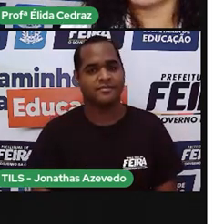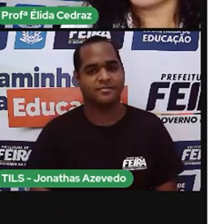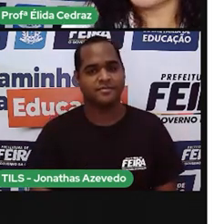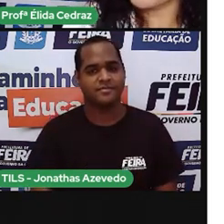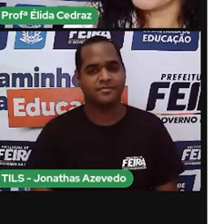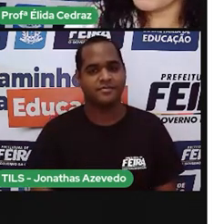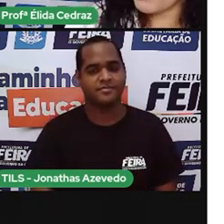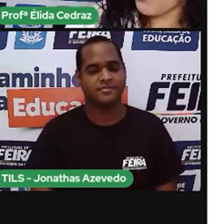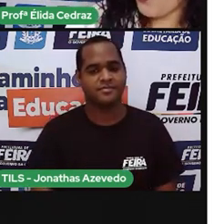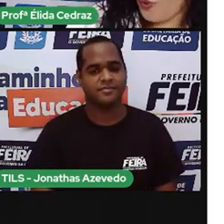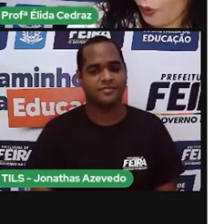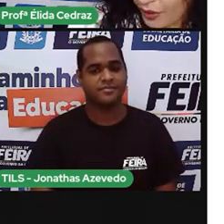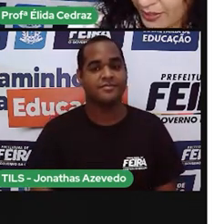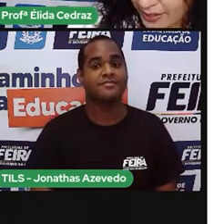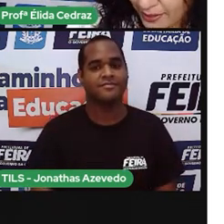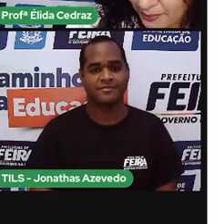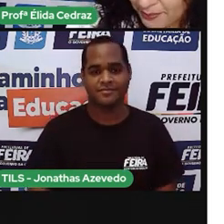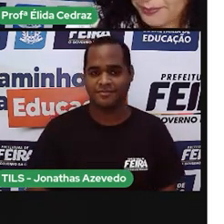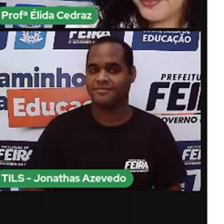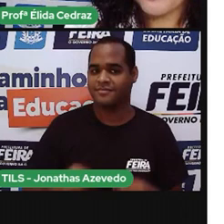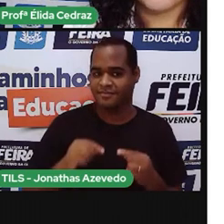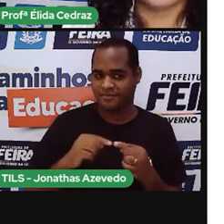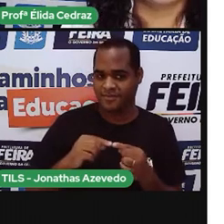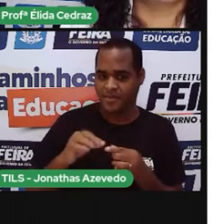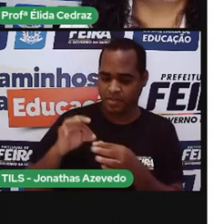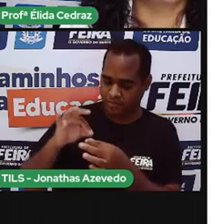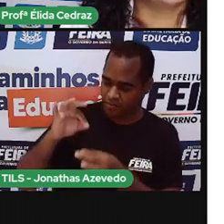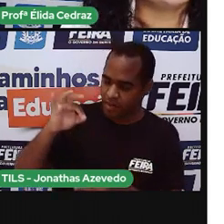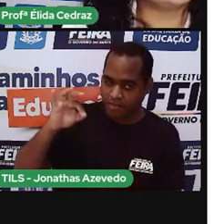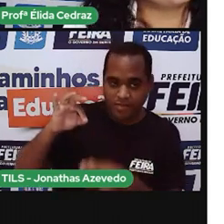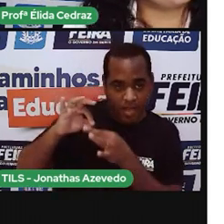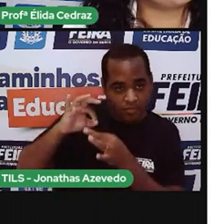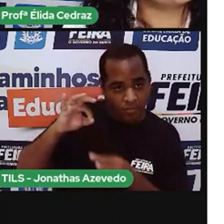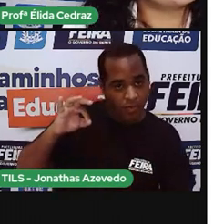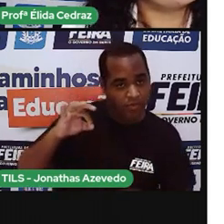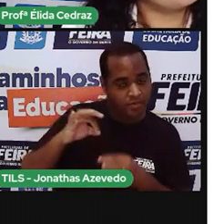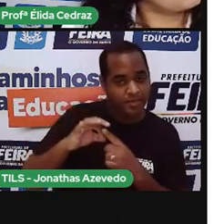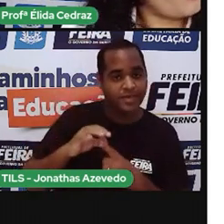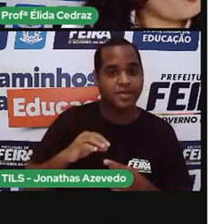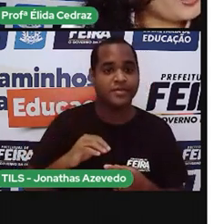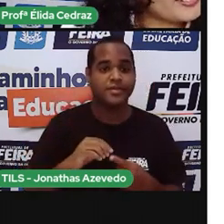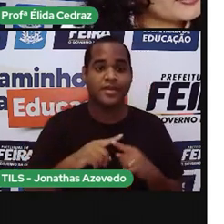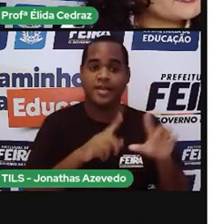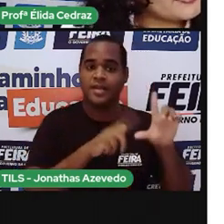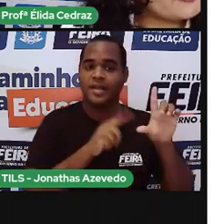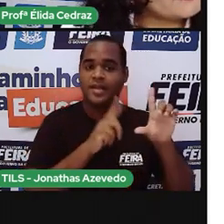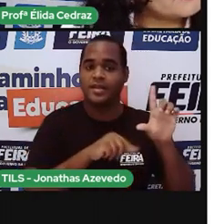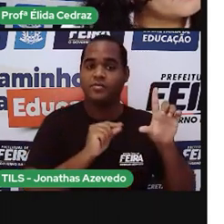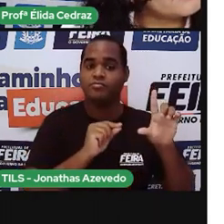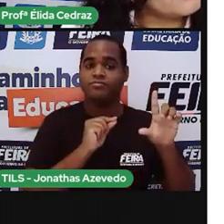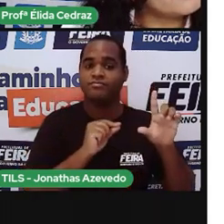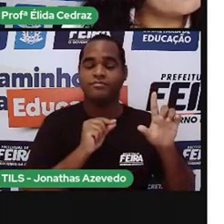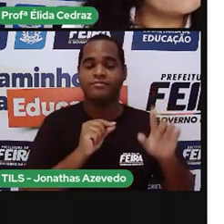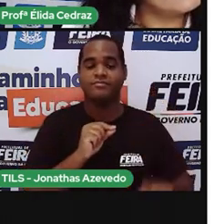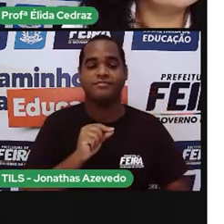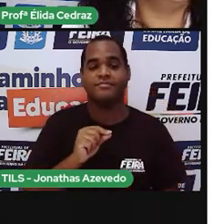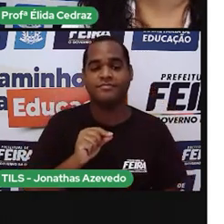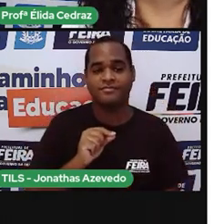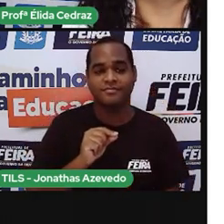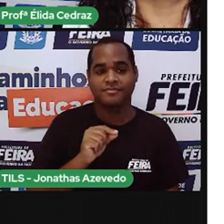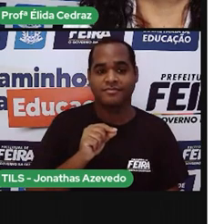É nesse momento da g-corda Oi e ele começa com qual letra